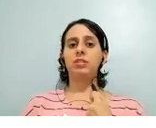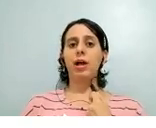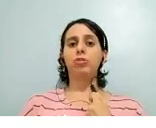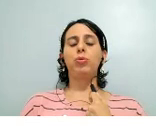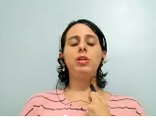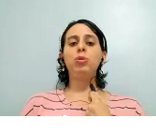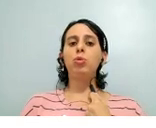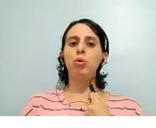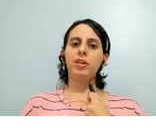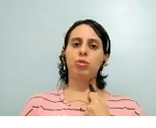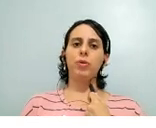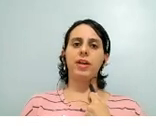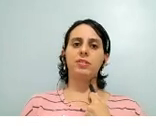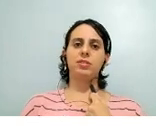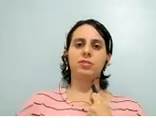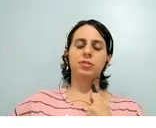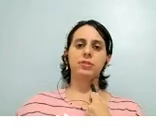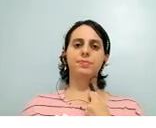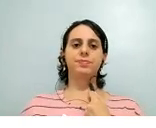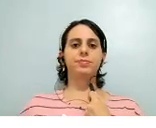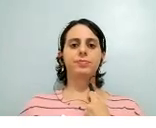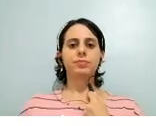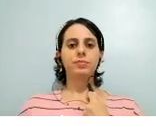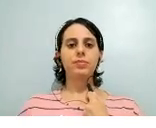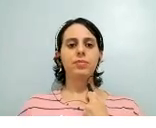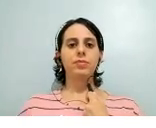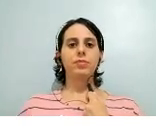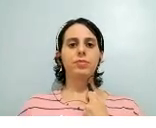vírus, eles causam inúmeras doenças.